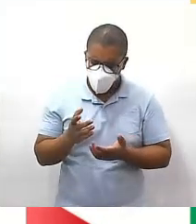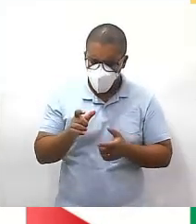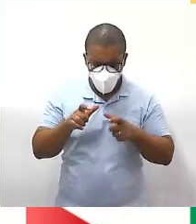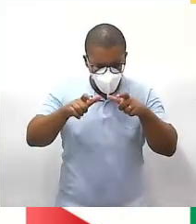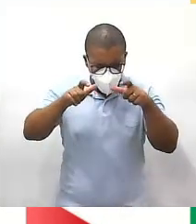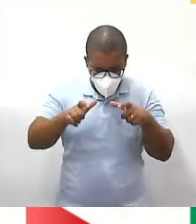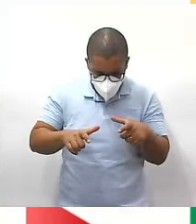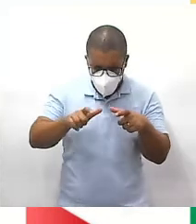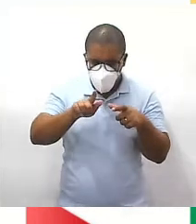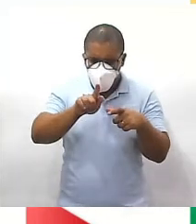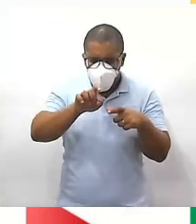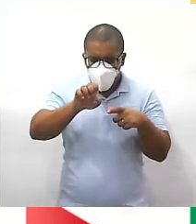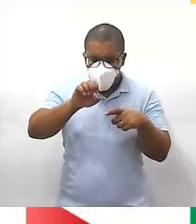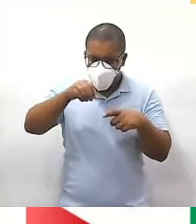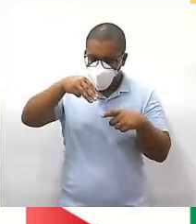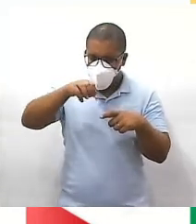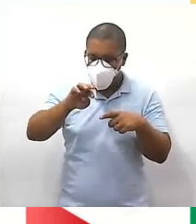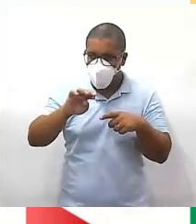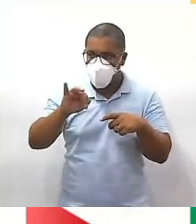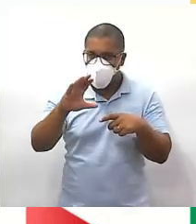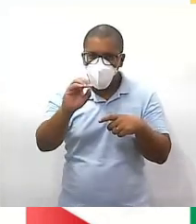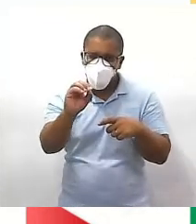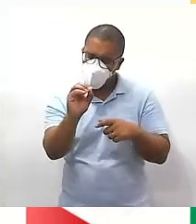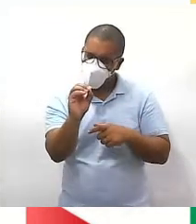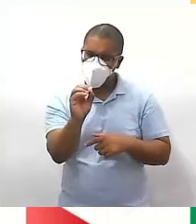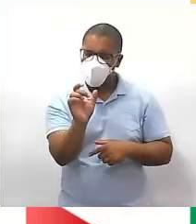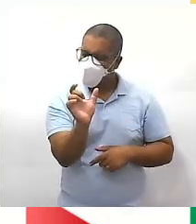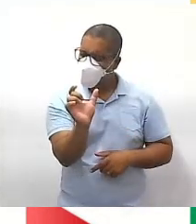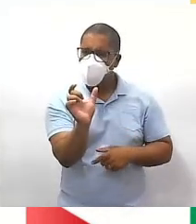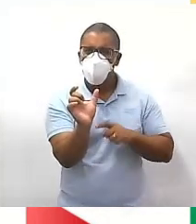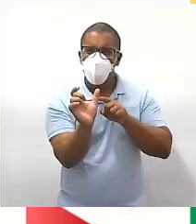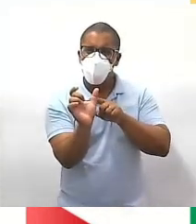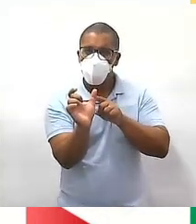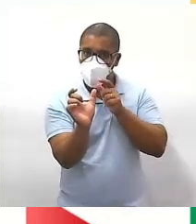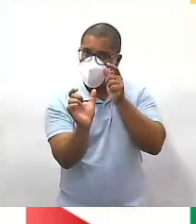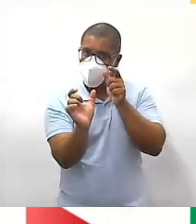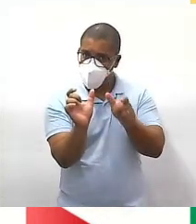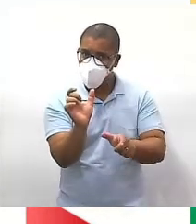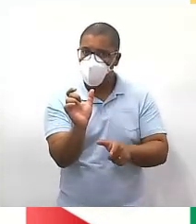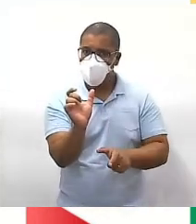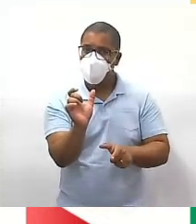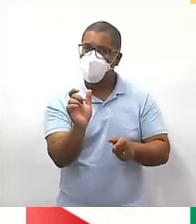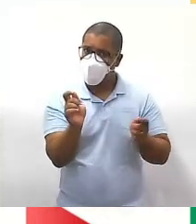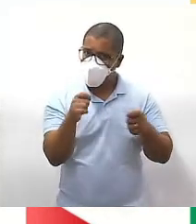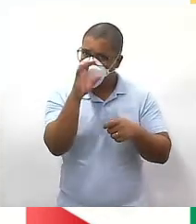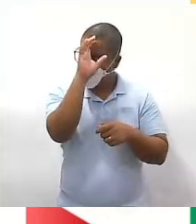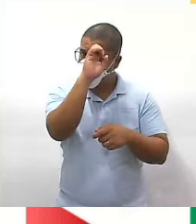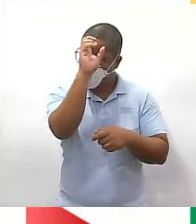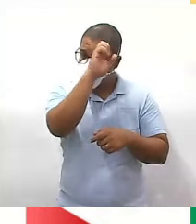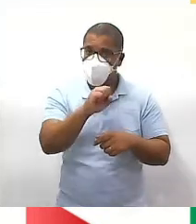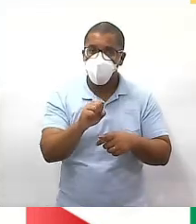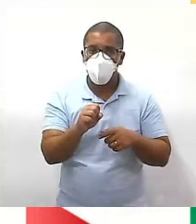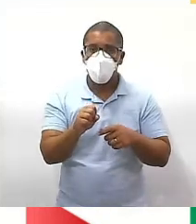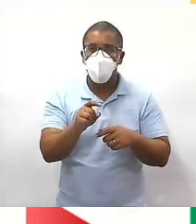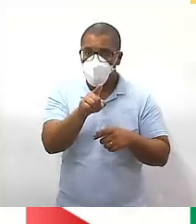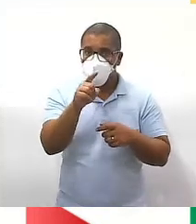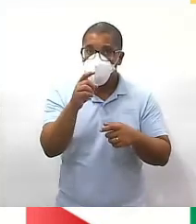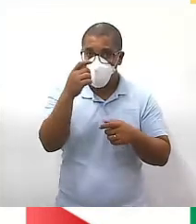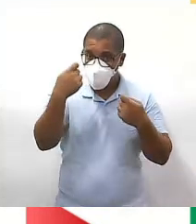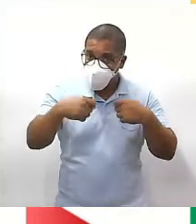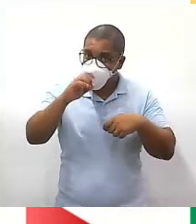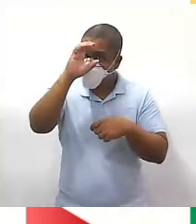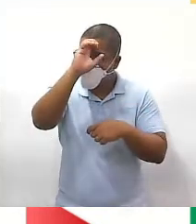lugar geométrico? É um termo muito interessante de se trabalhar e que você precisa ter